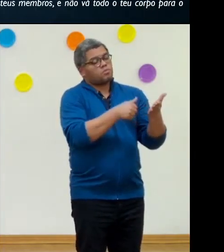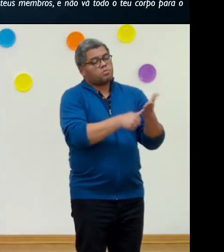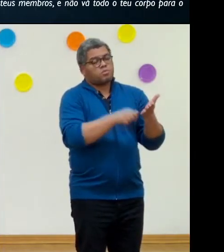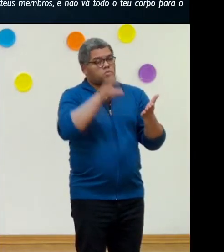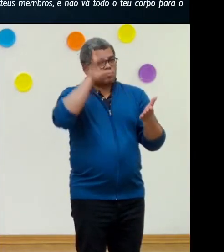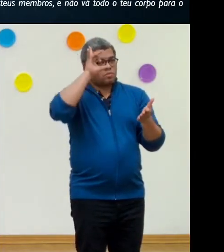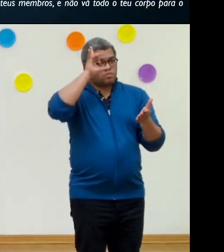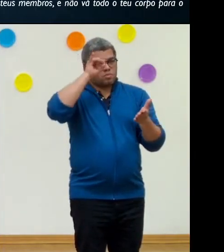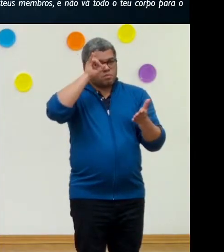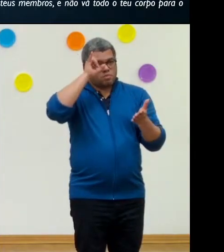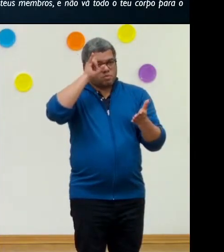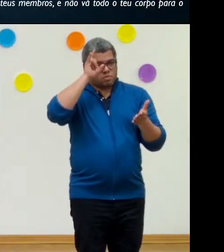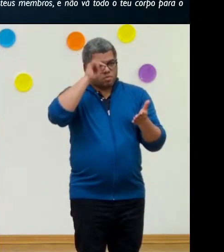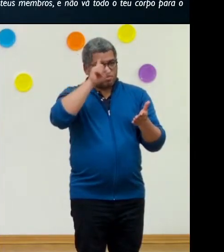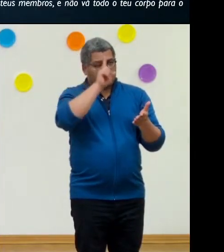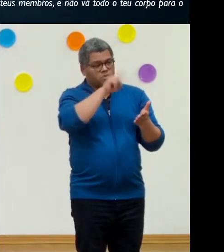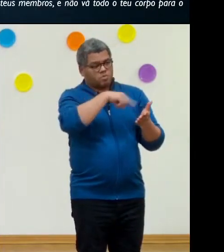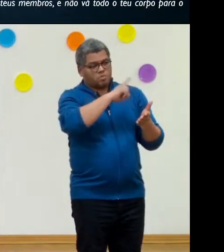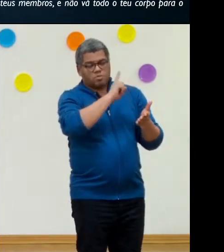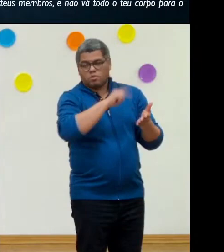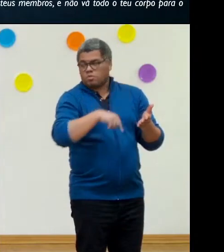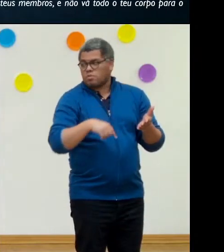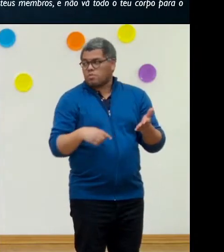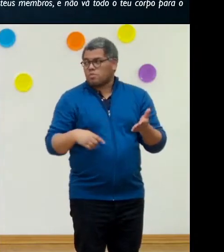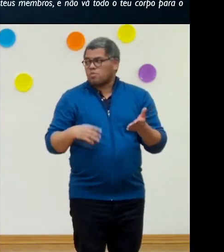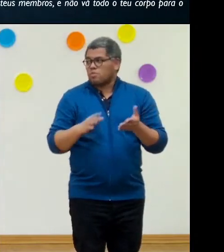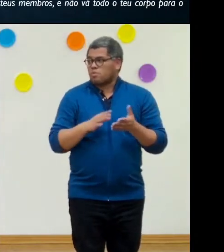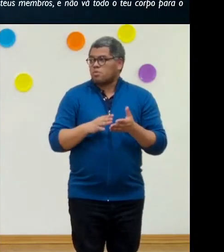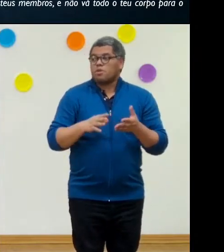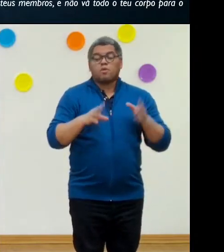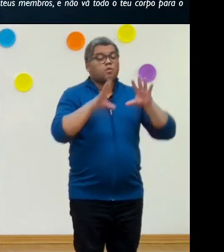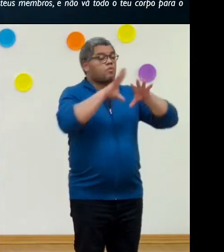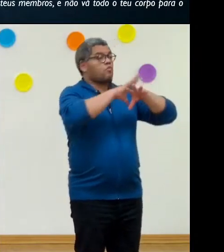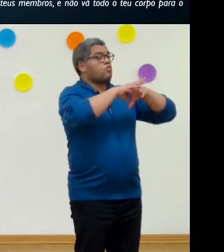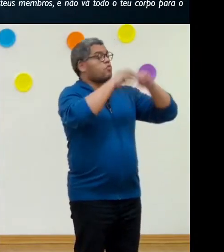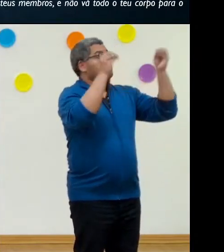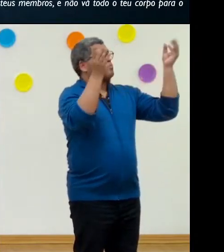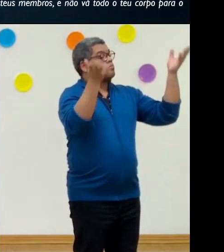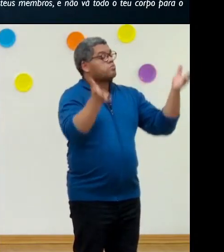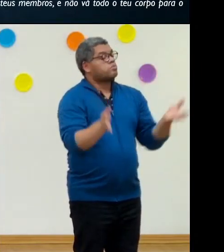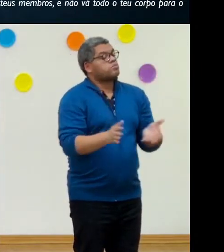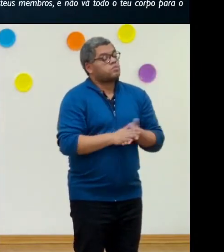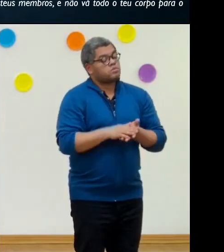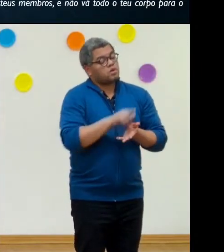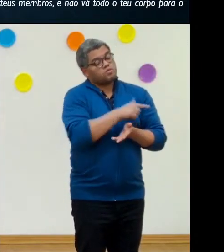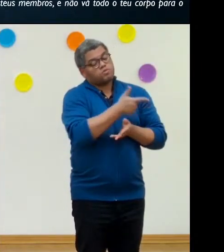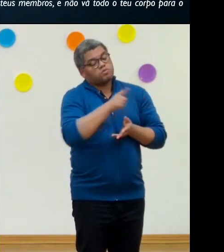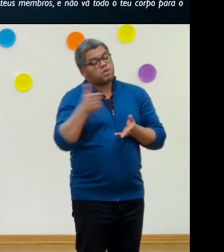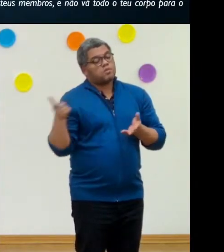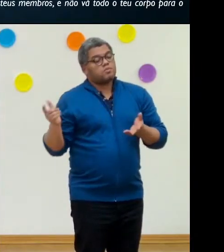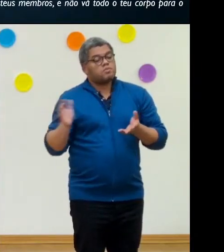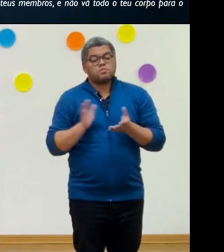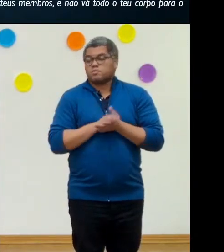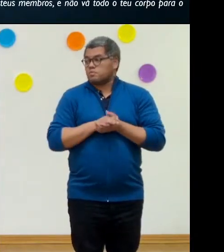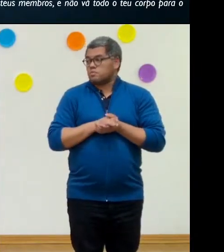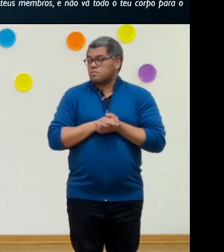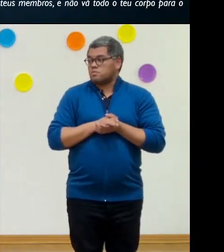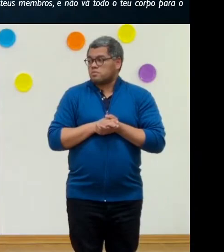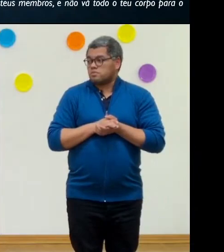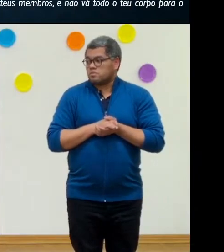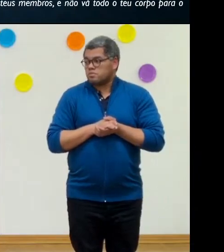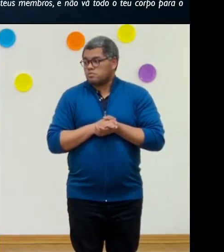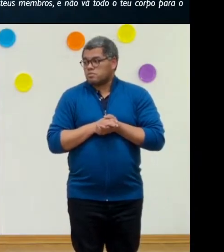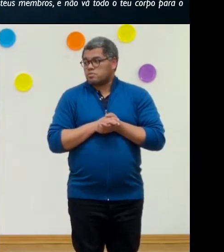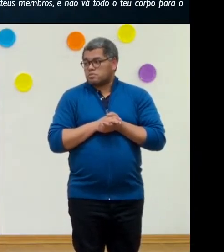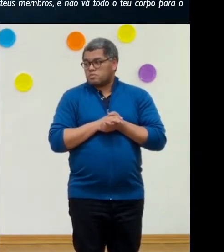Instagram, tem um xizinho. Aí você aperta o xizinho. Aí sumiu. Aí você não tem mais. Aí você vai baixar lá, vai